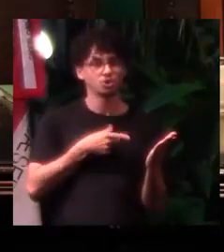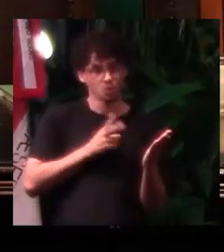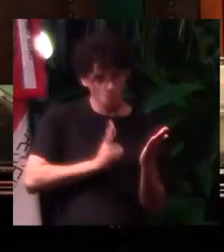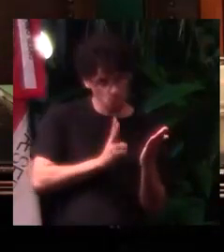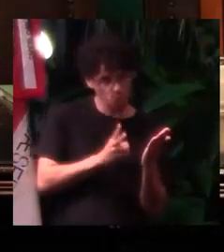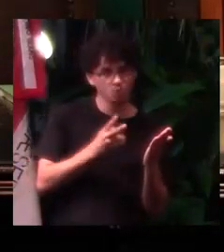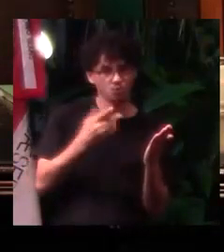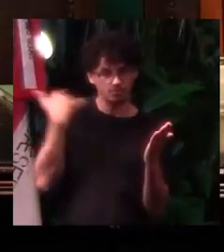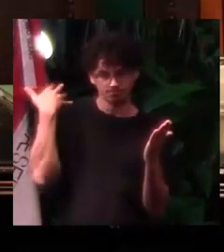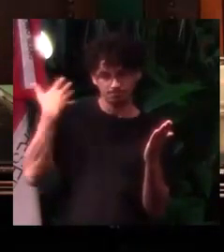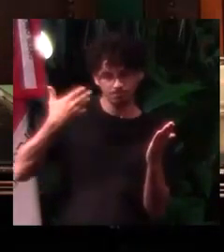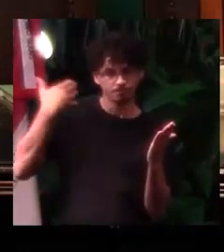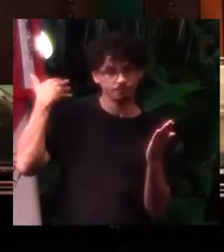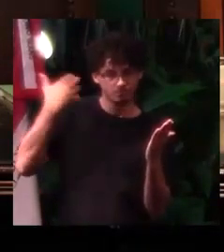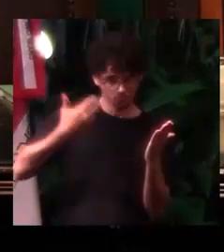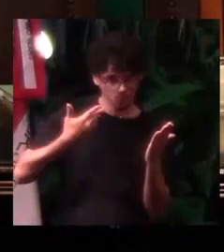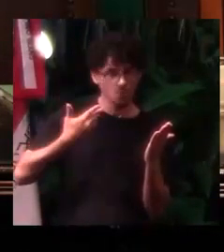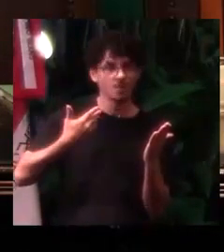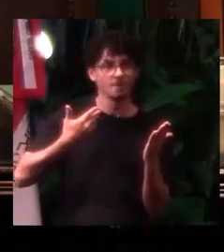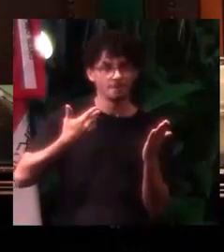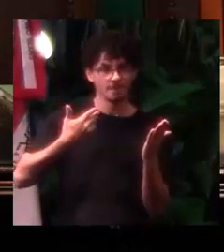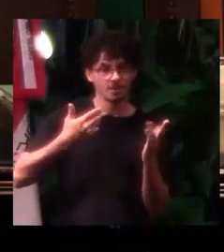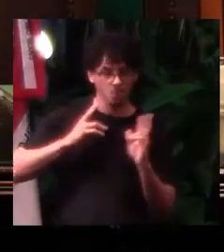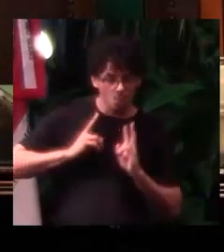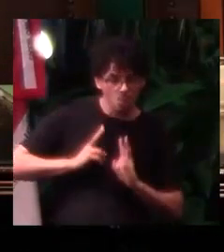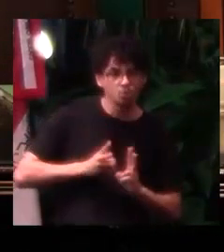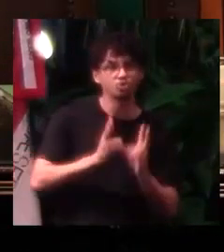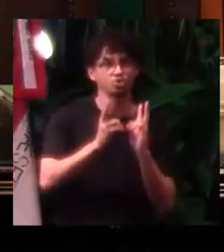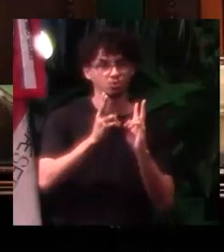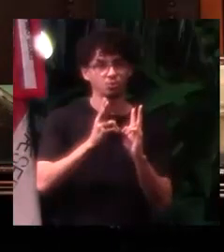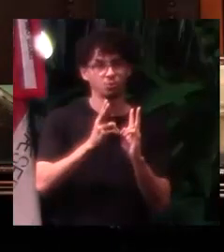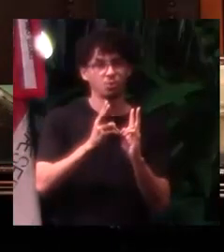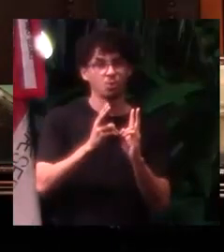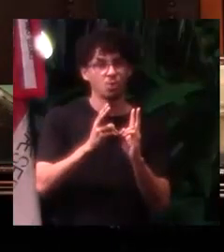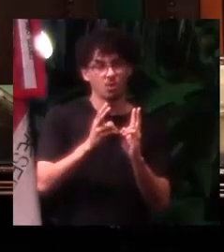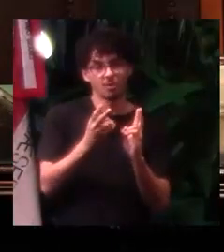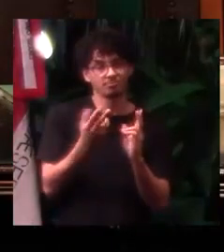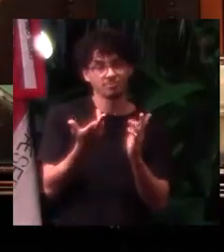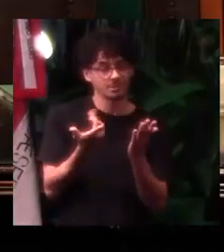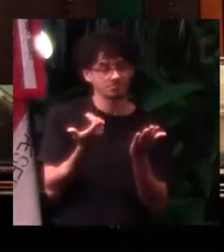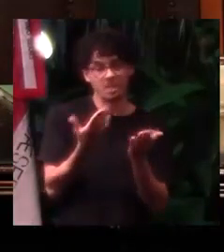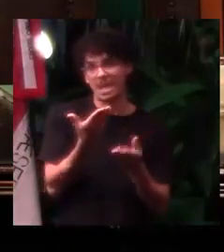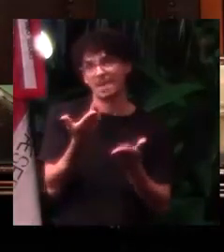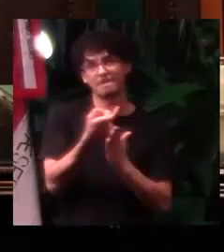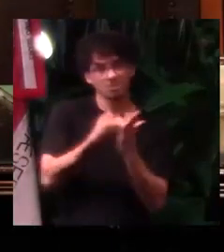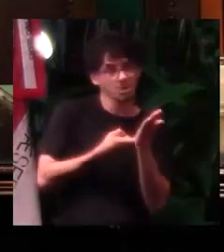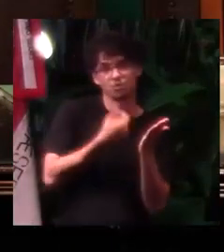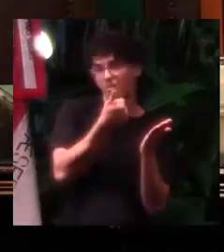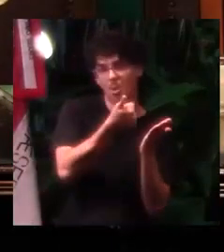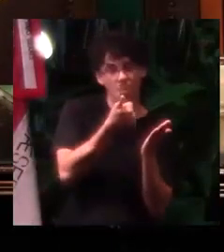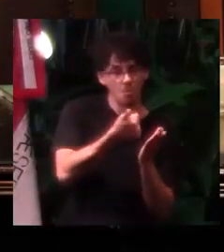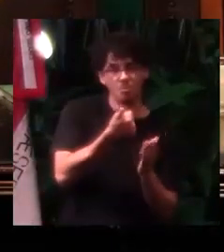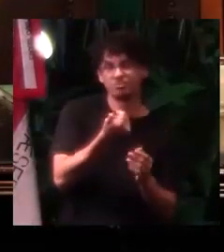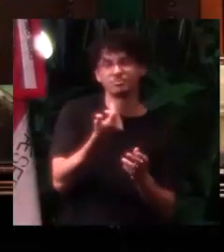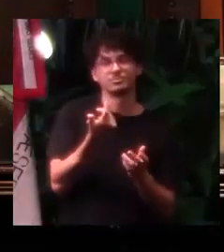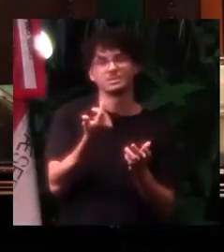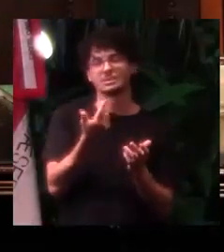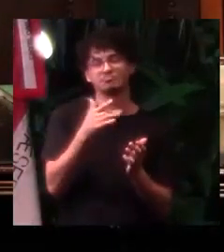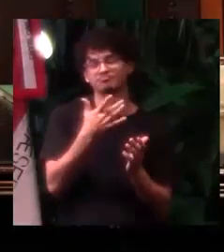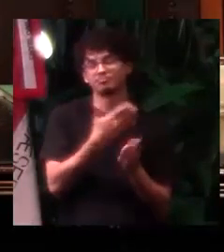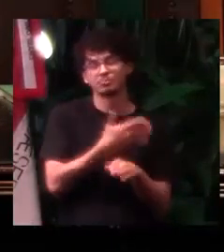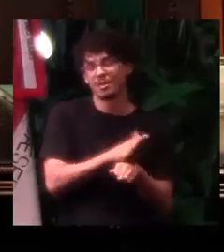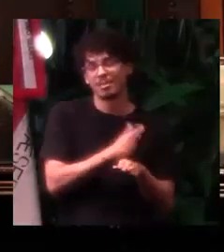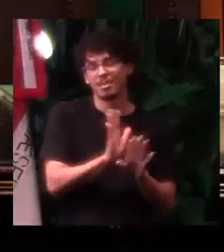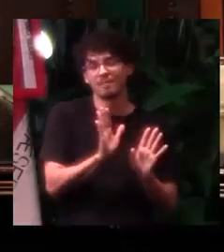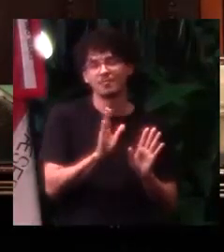tradição, né? que continua, que dá simplesmente uma continuidade, que pode ser um bom texto e tal, e não tem nada a